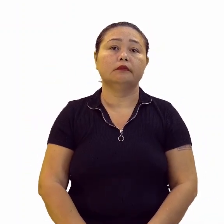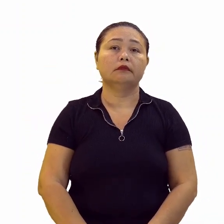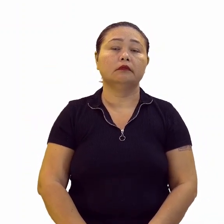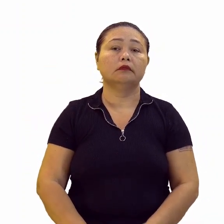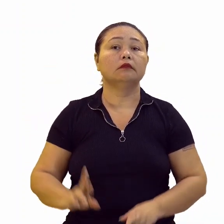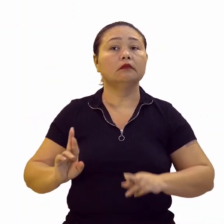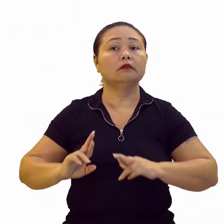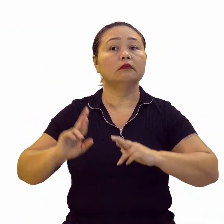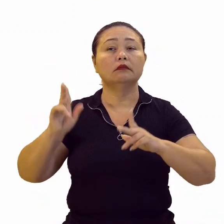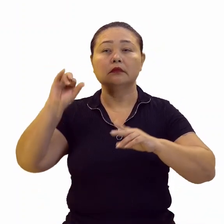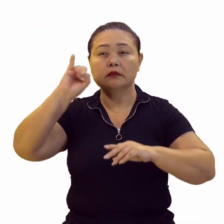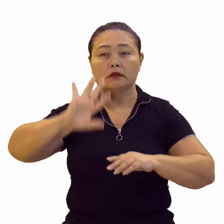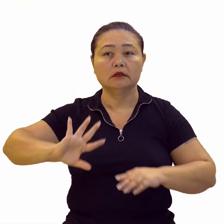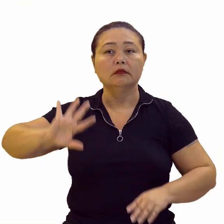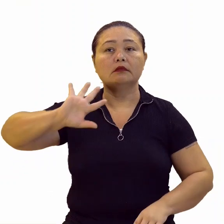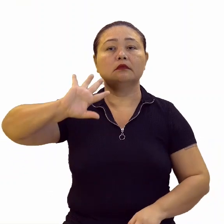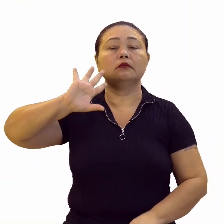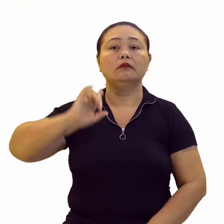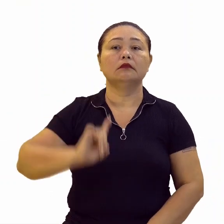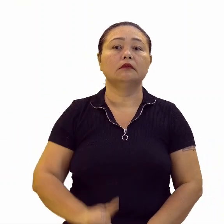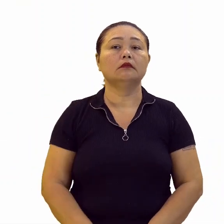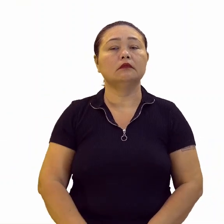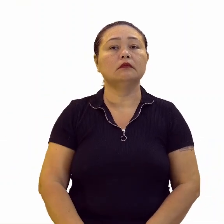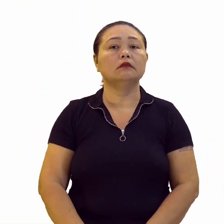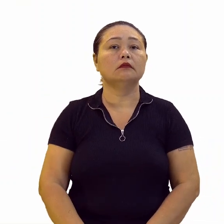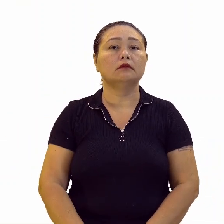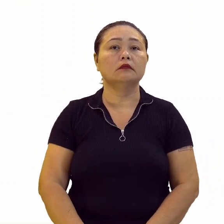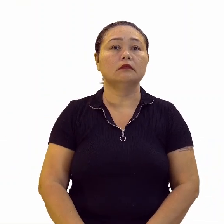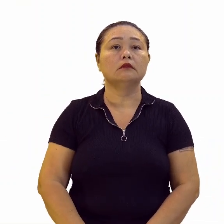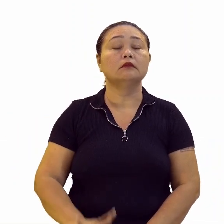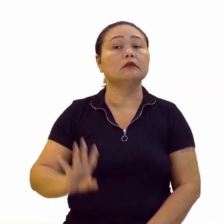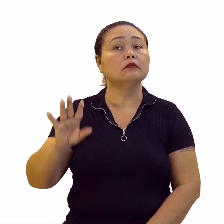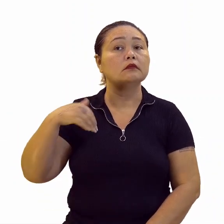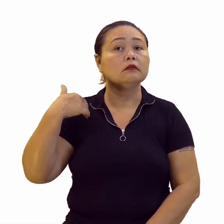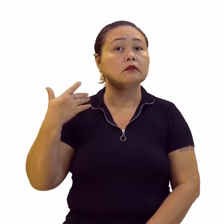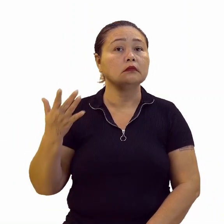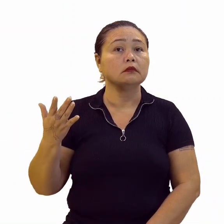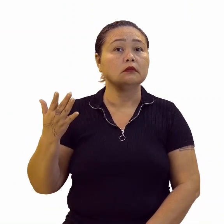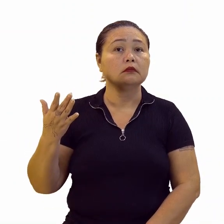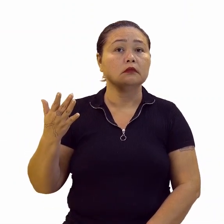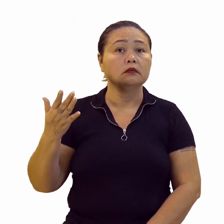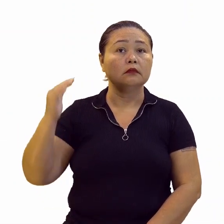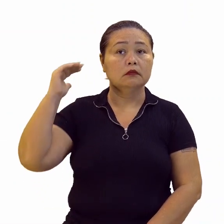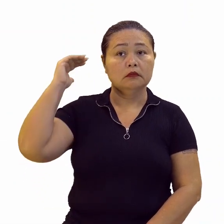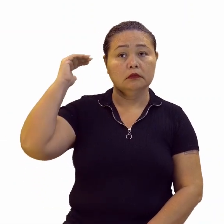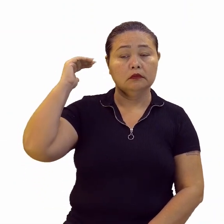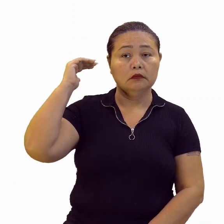Distorções de imagem, certo? E aí a prof traz,